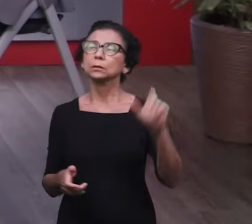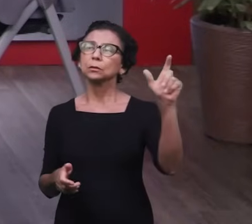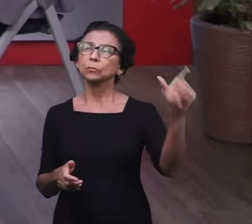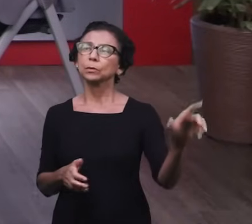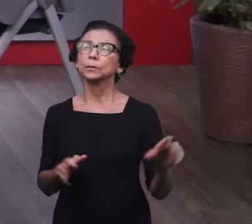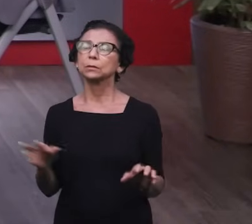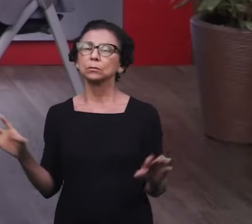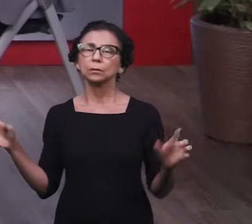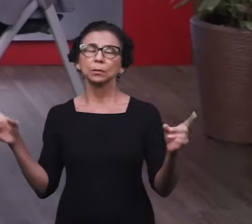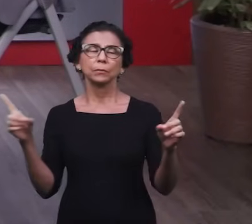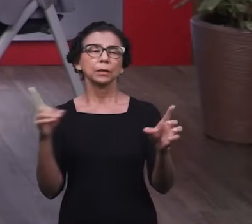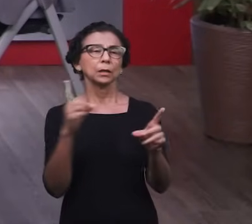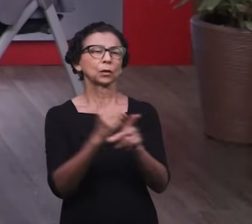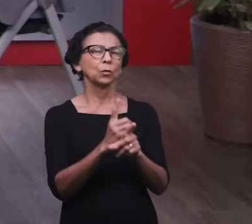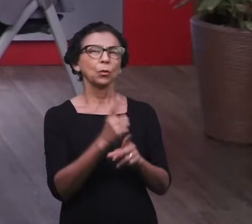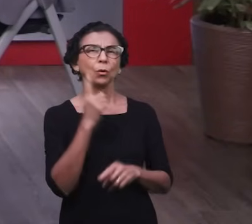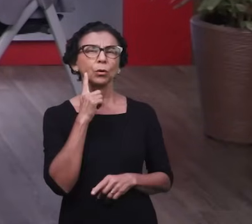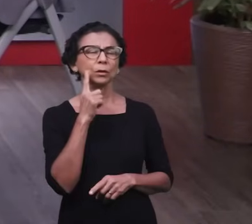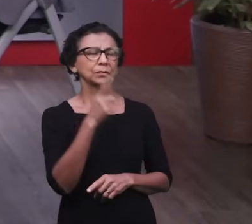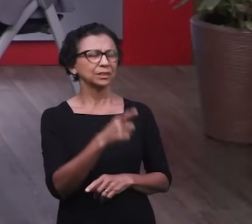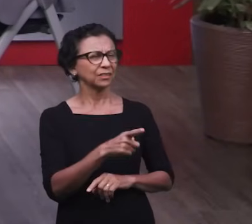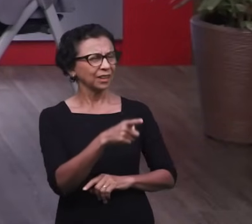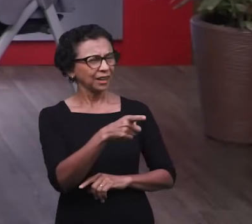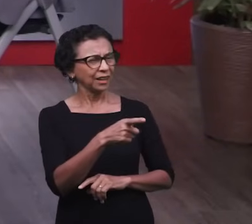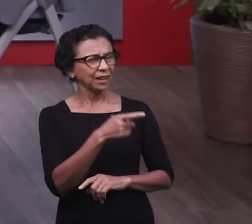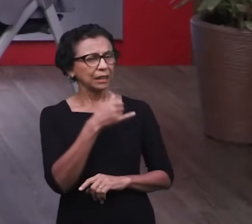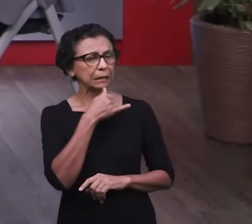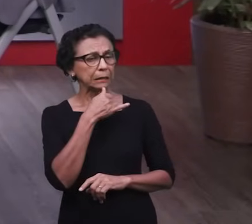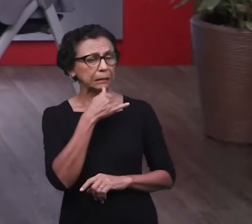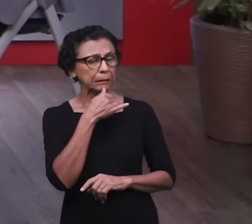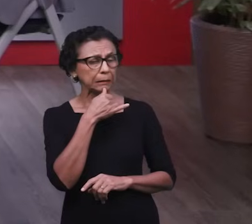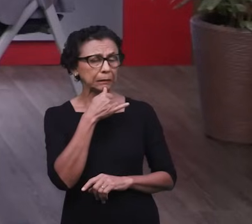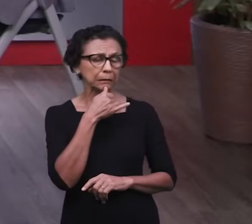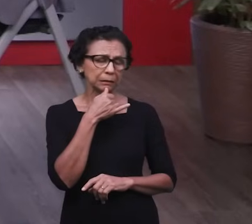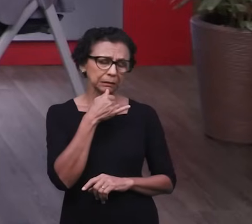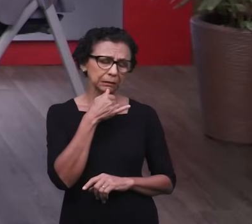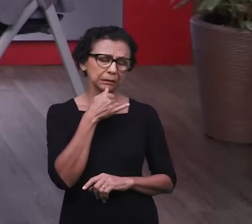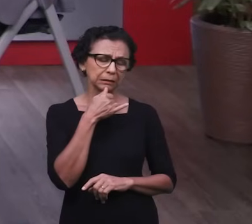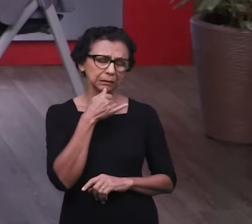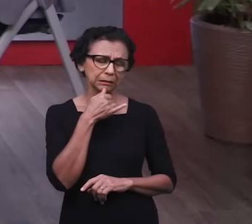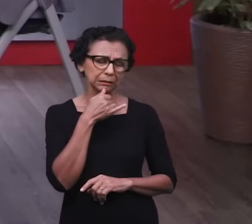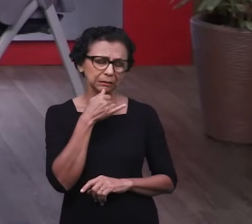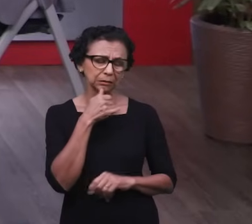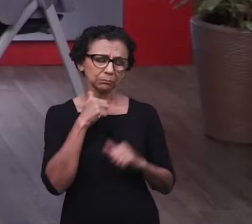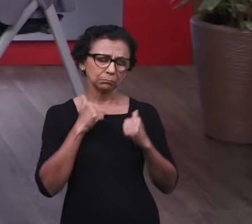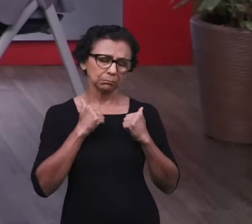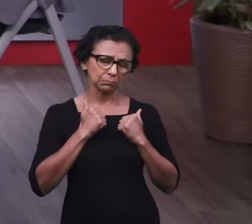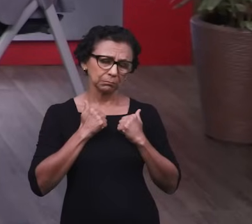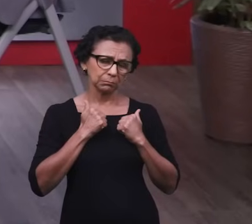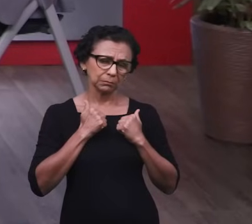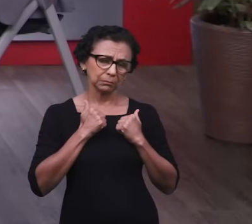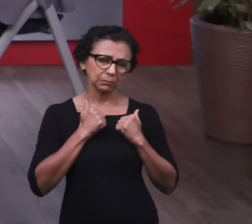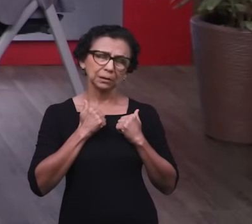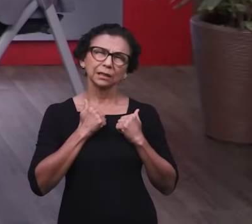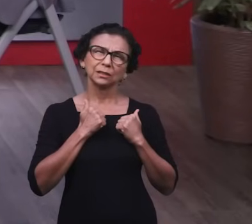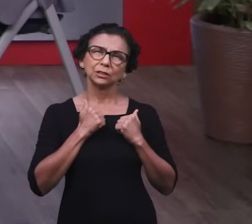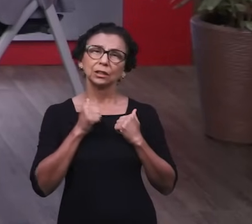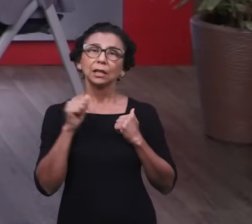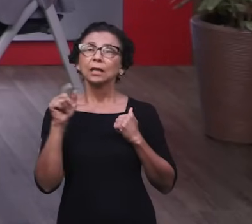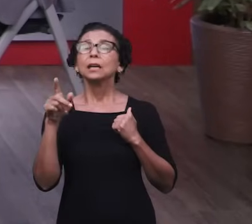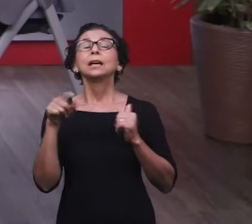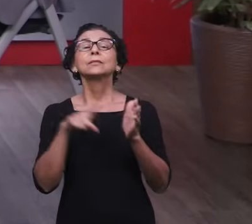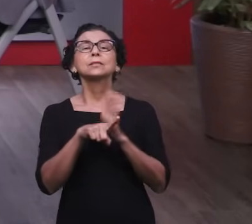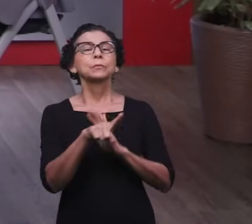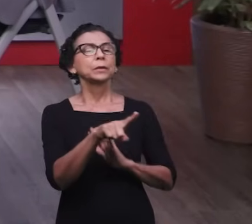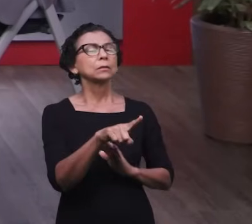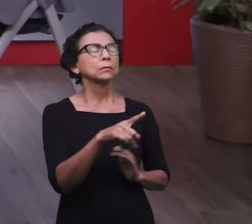mais triste, um rosto mais cabisbaixo, mais silenciosa, e você pode dizer assim: aconteceu alguma coisa, irmã